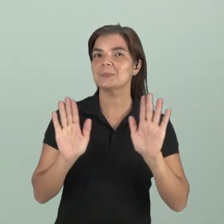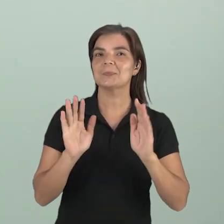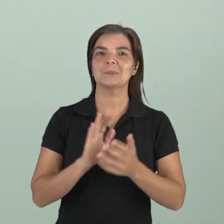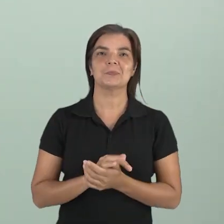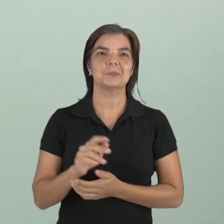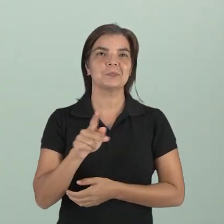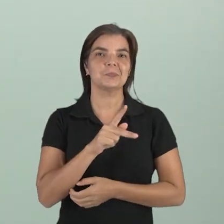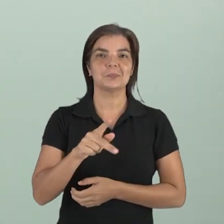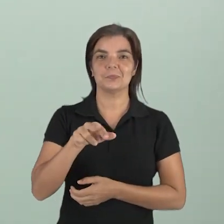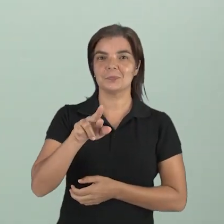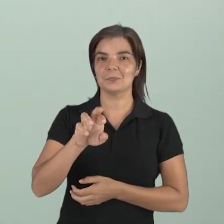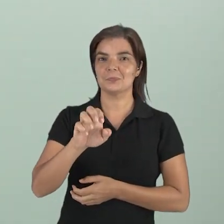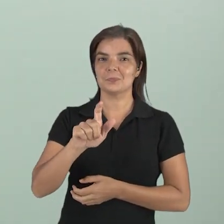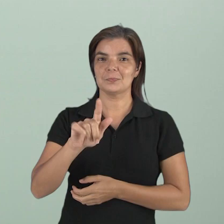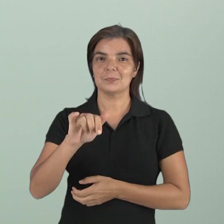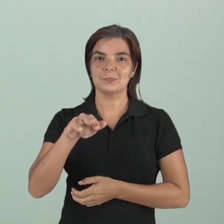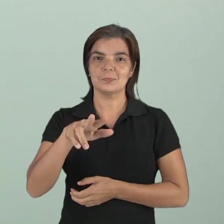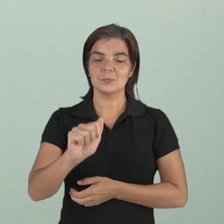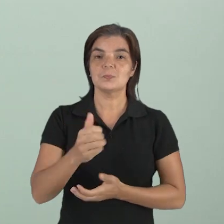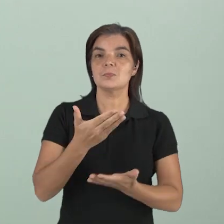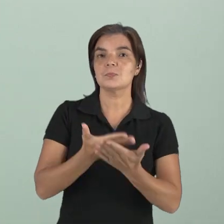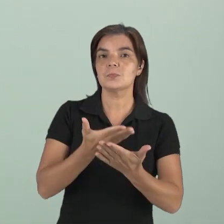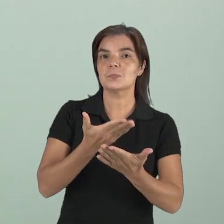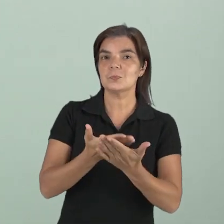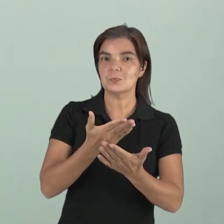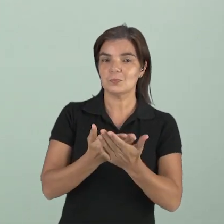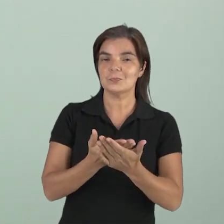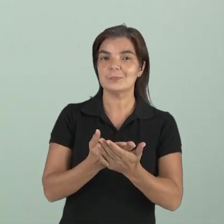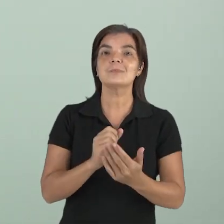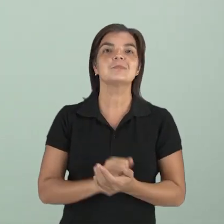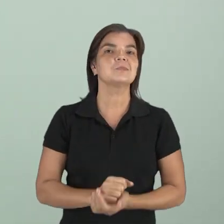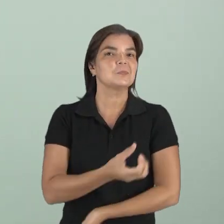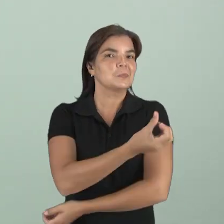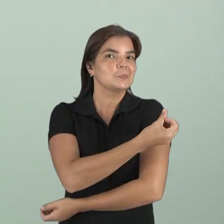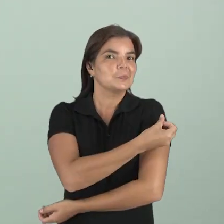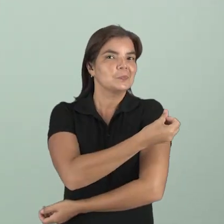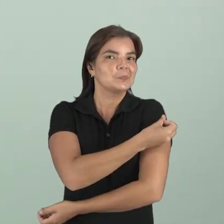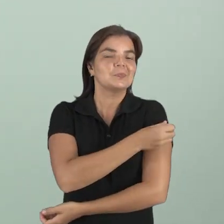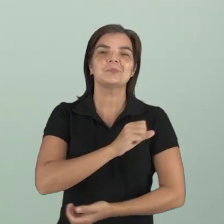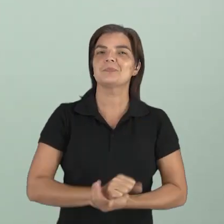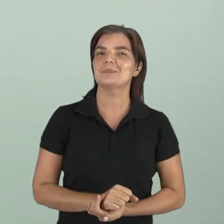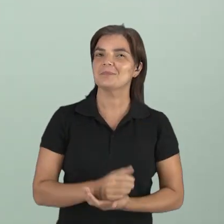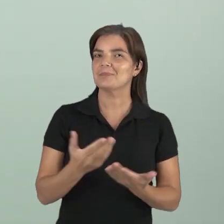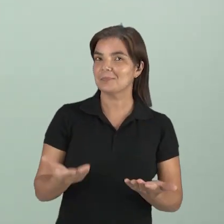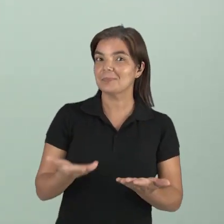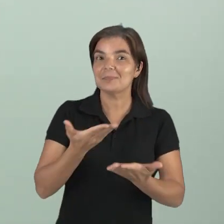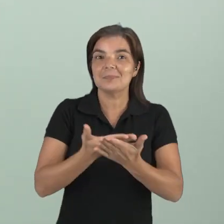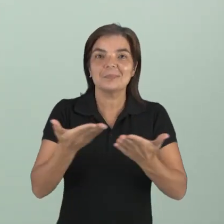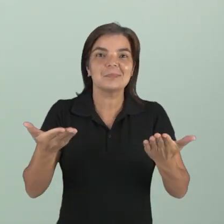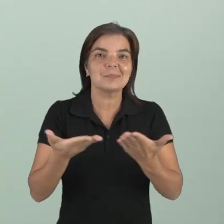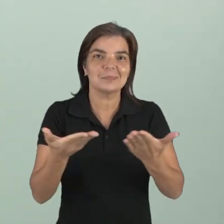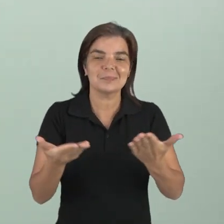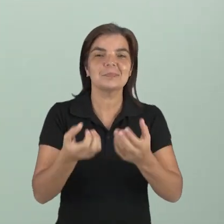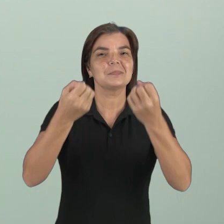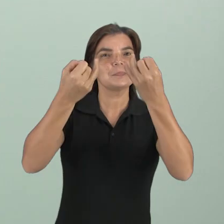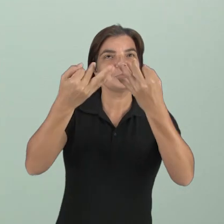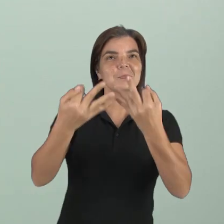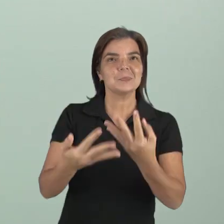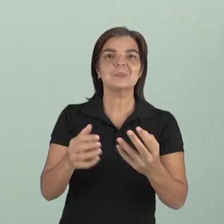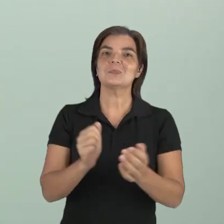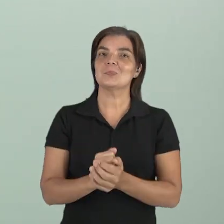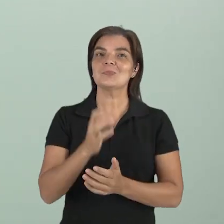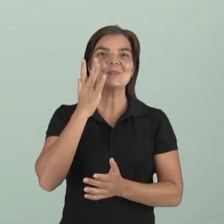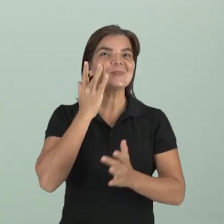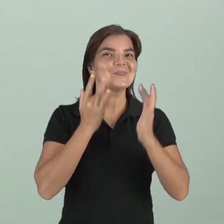Olá, eu sou a professora Regina e hoje nós estamos aqui para uma aula do sexto ano. Gente, na aula de hoje nós vamos falar